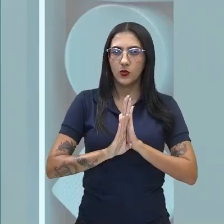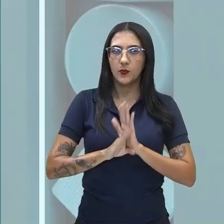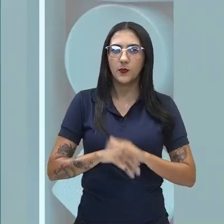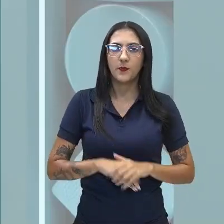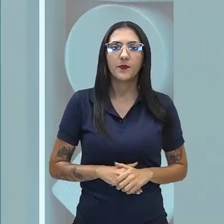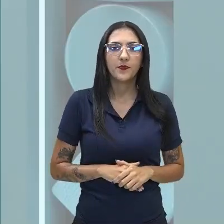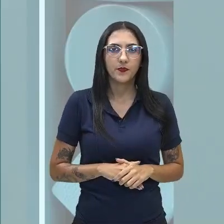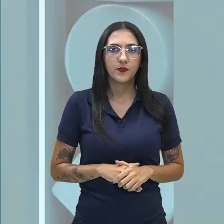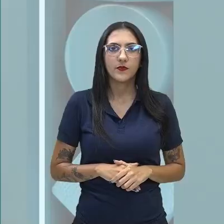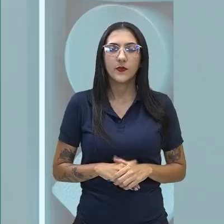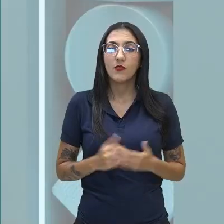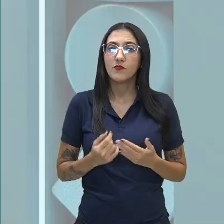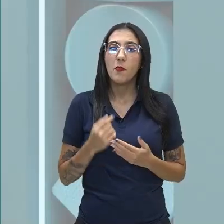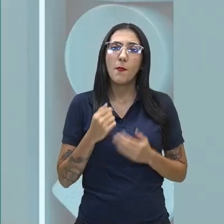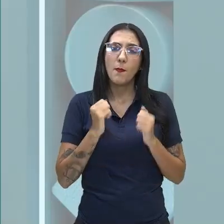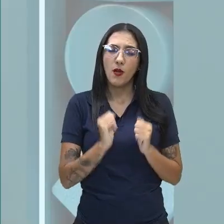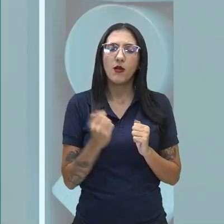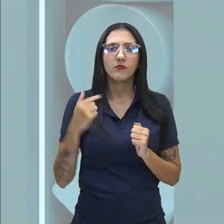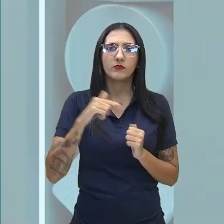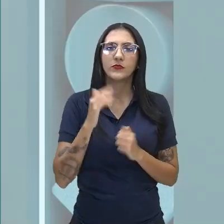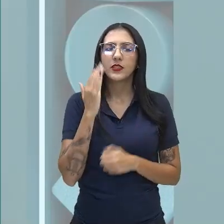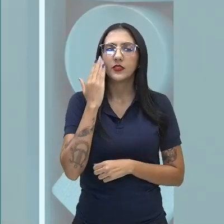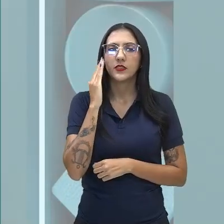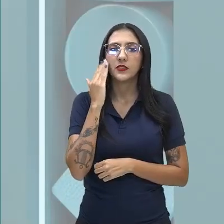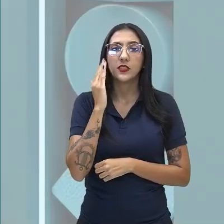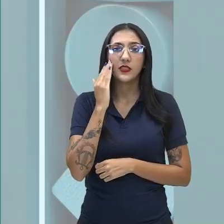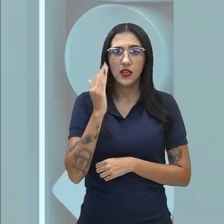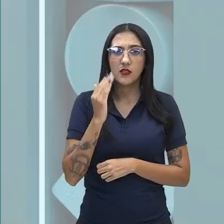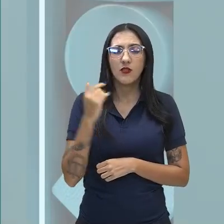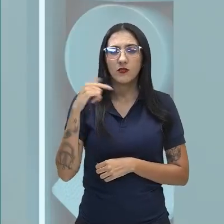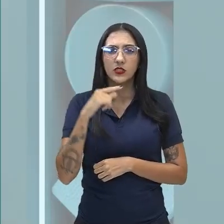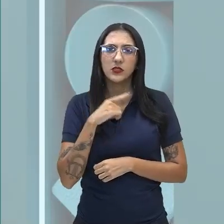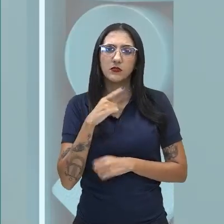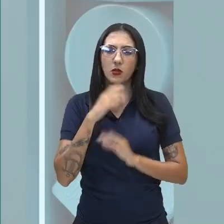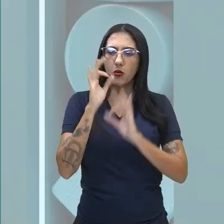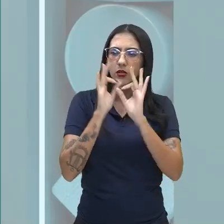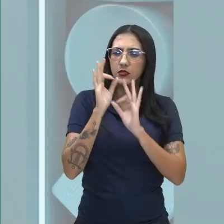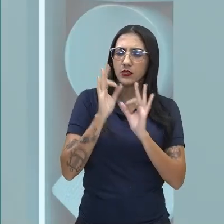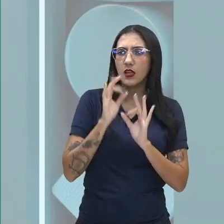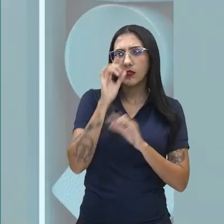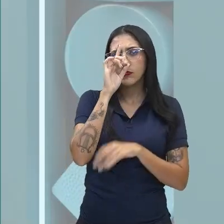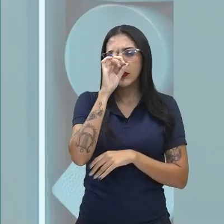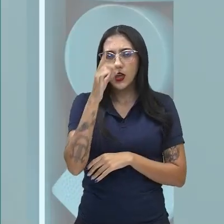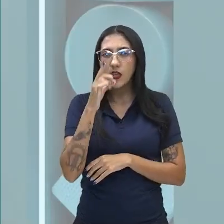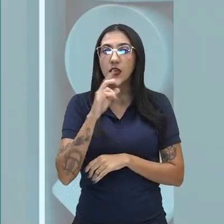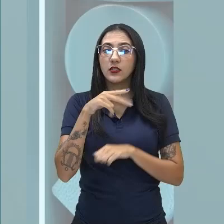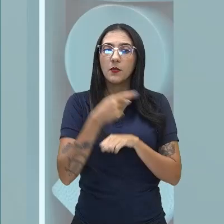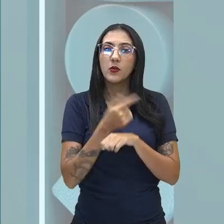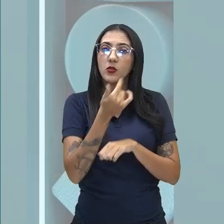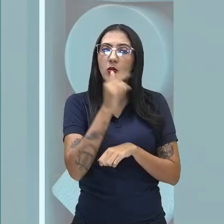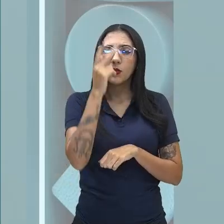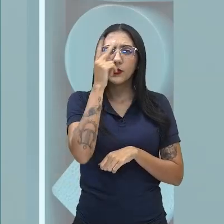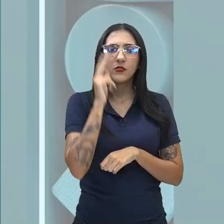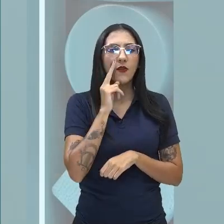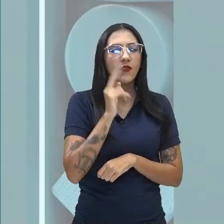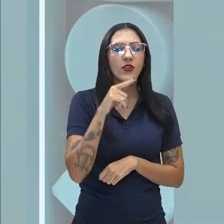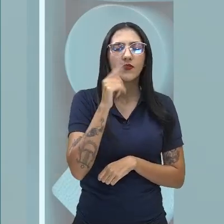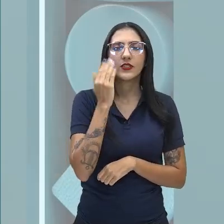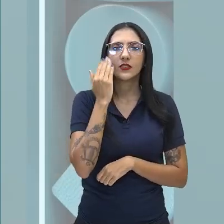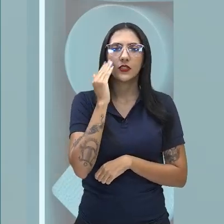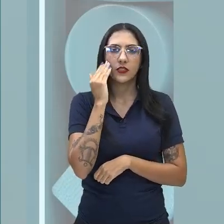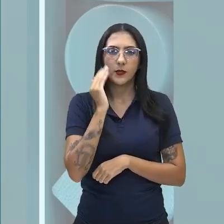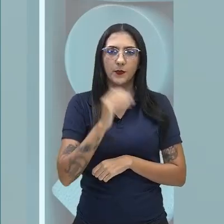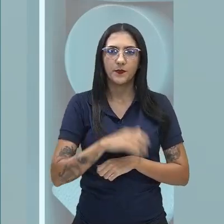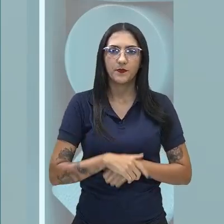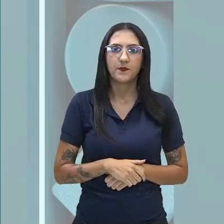que você pode entender. Você constrói essa mensagem e o outro decodifica, compreende. Vamos para